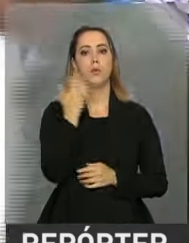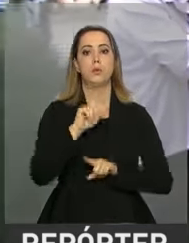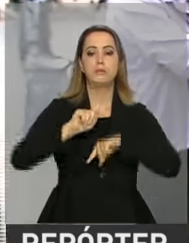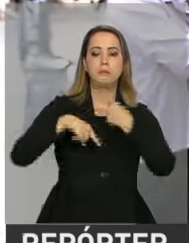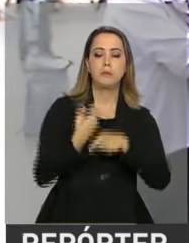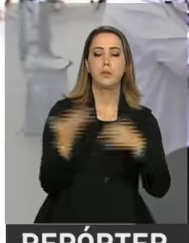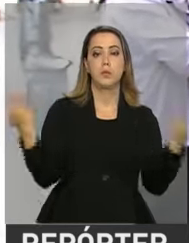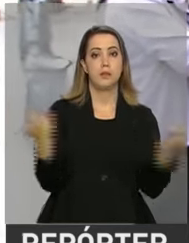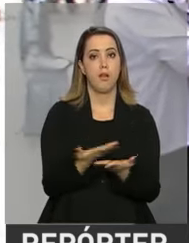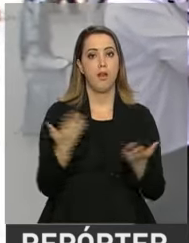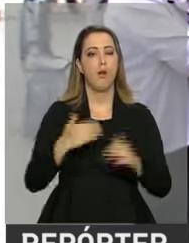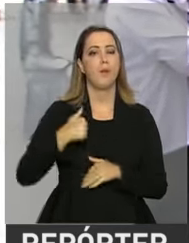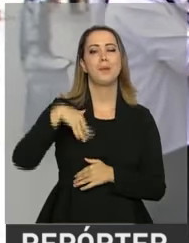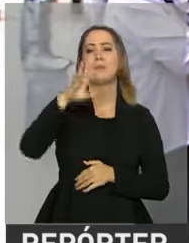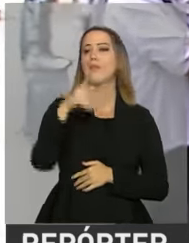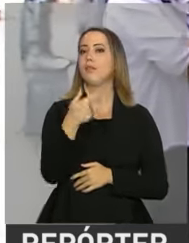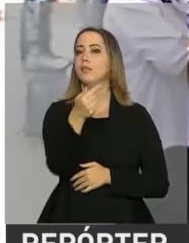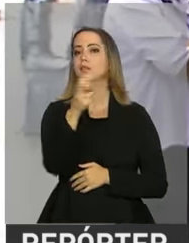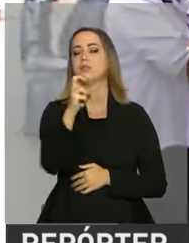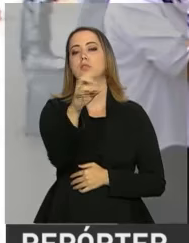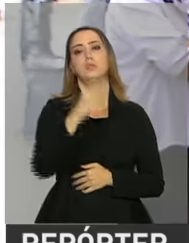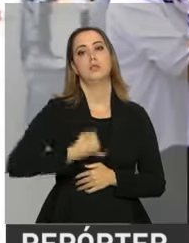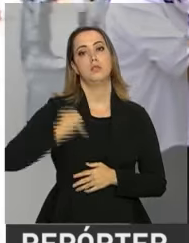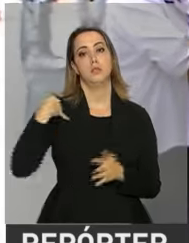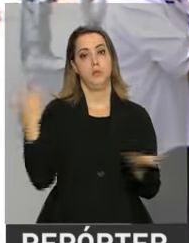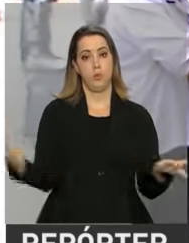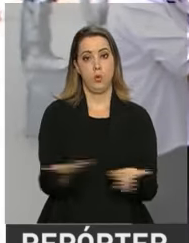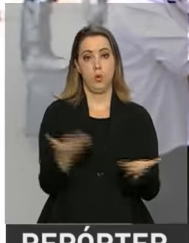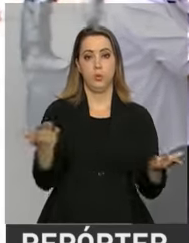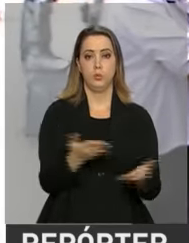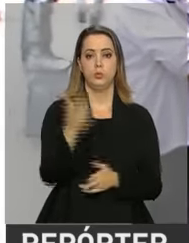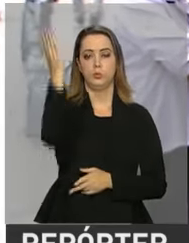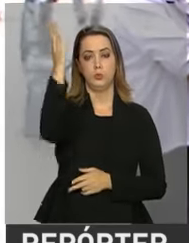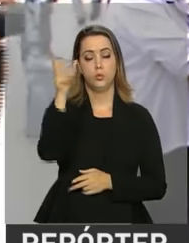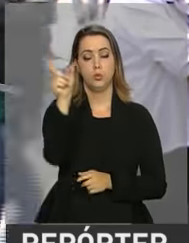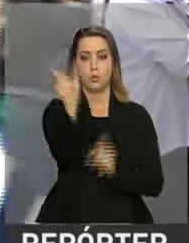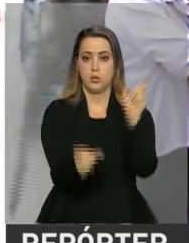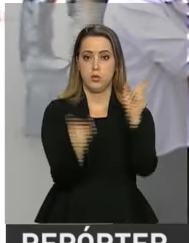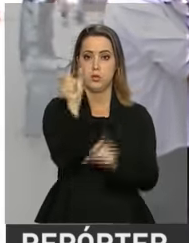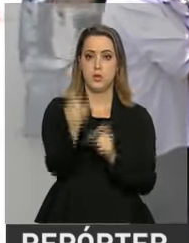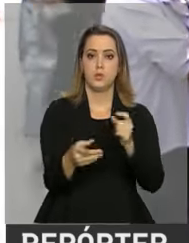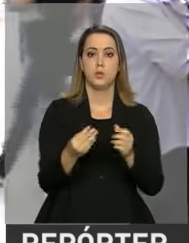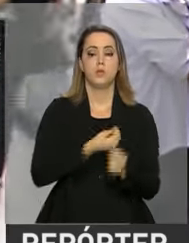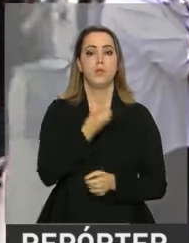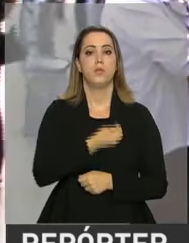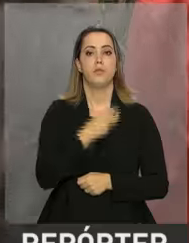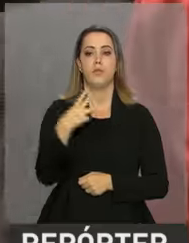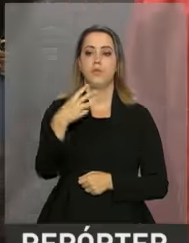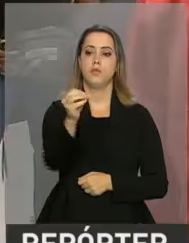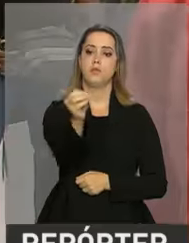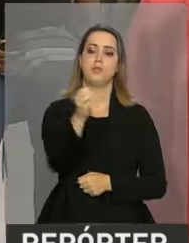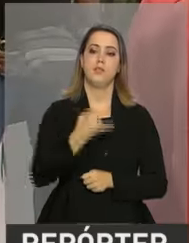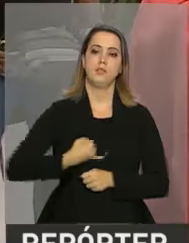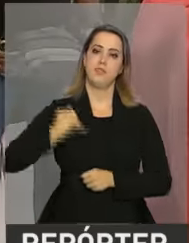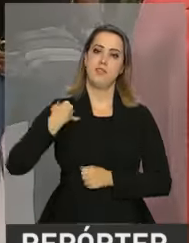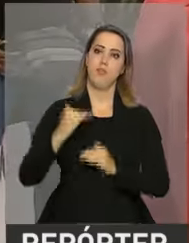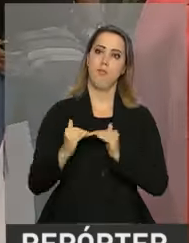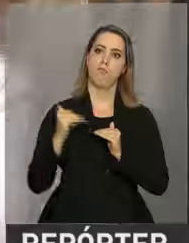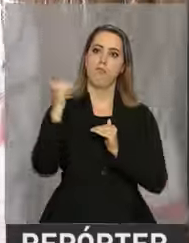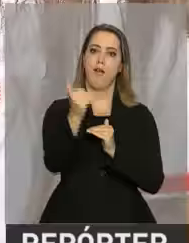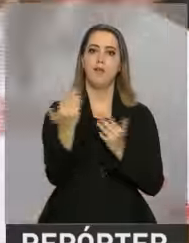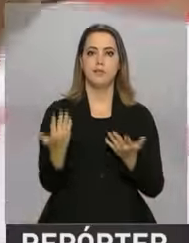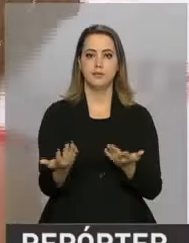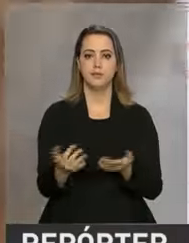mais de 75 anos, ou seja, hoje o brasileiro vive 30 anos a mais. O curitibano